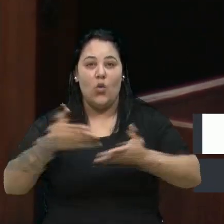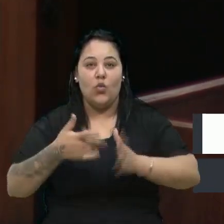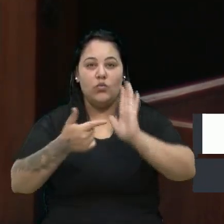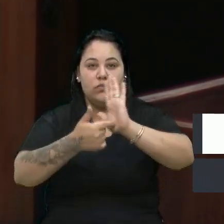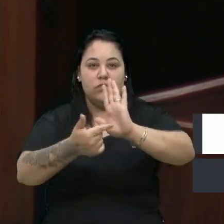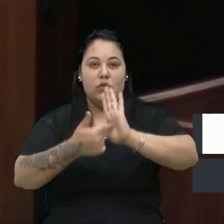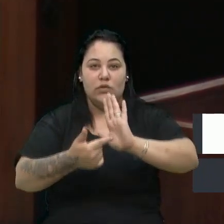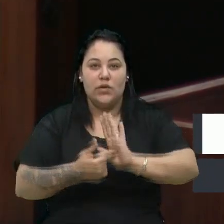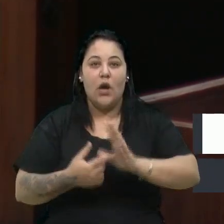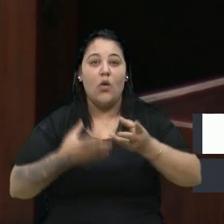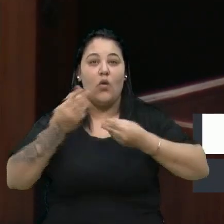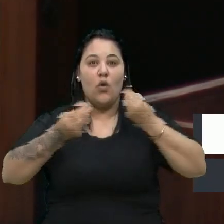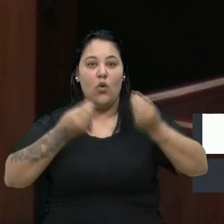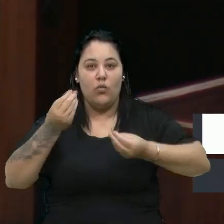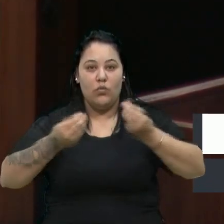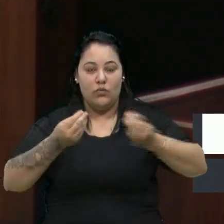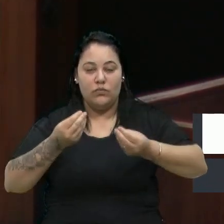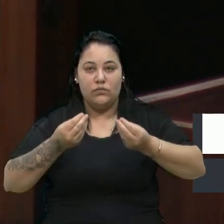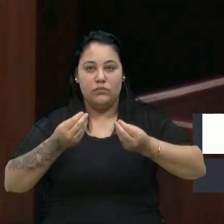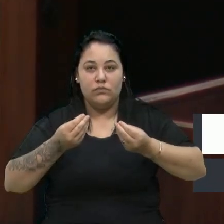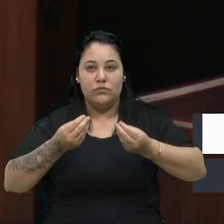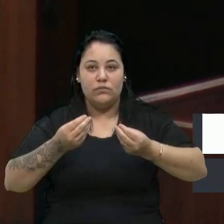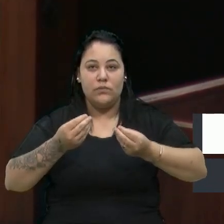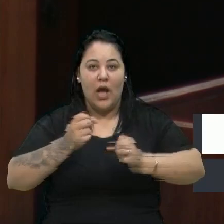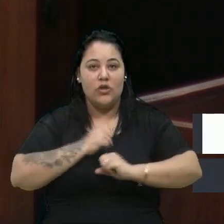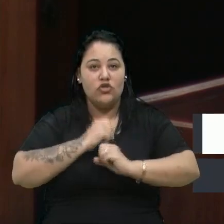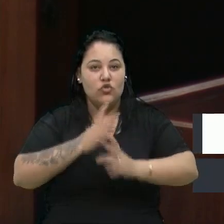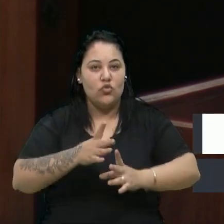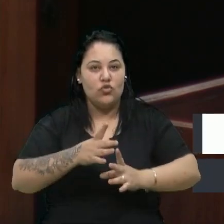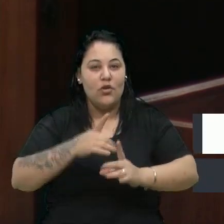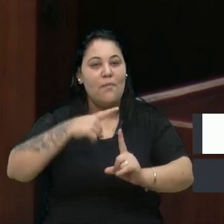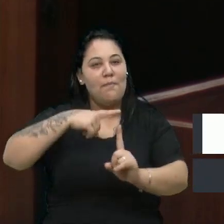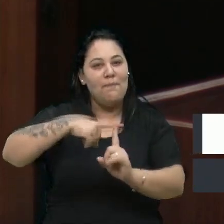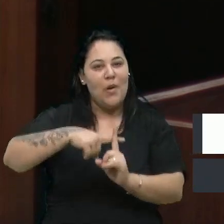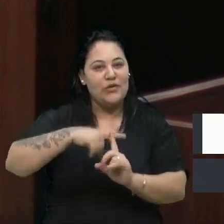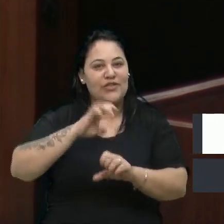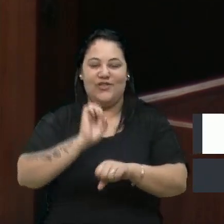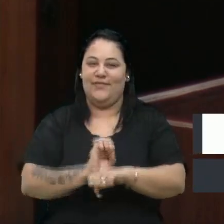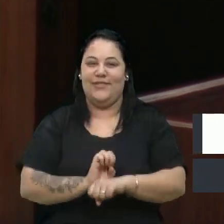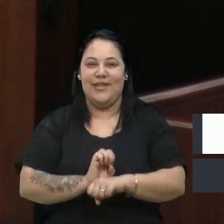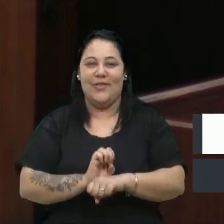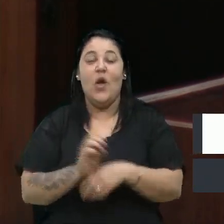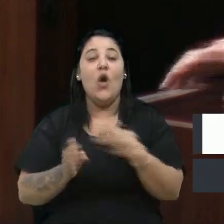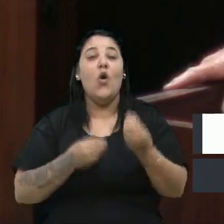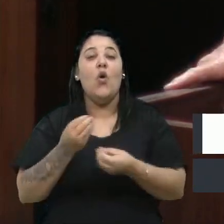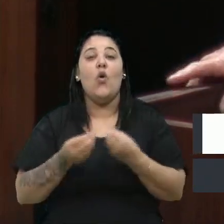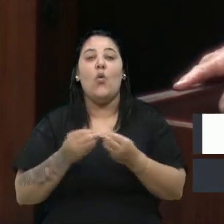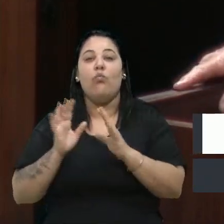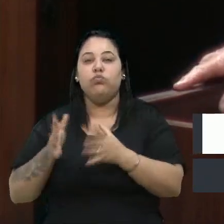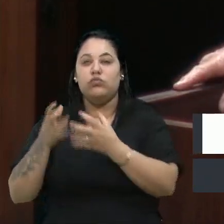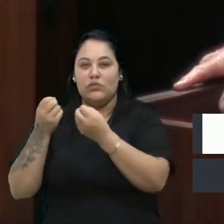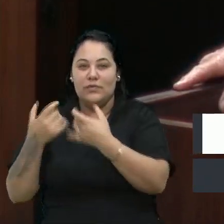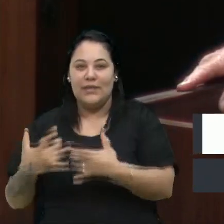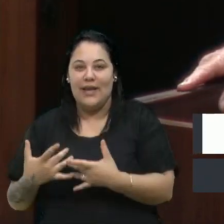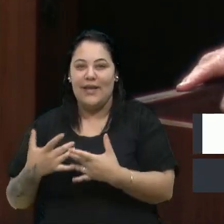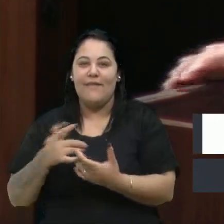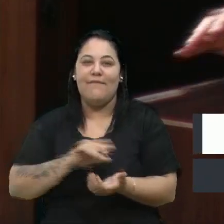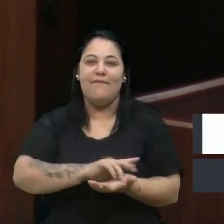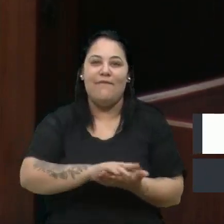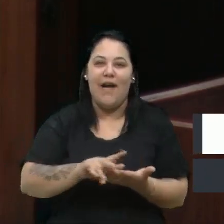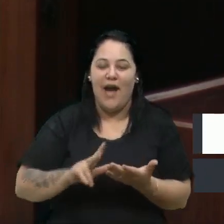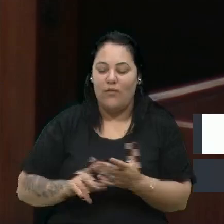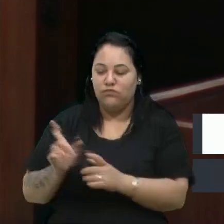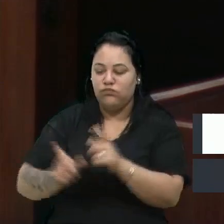como uma decisão positiva do governo do Estado. Como disse, vários tradicionalistas